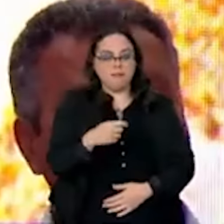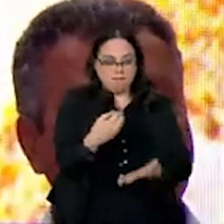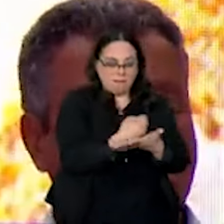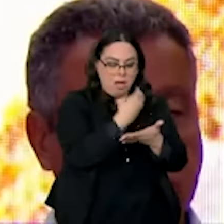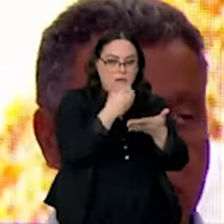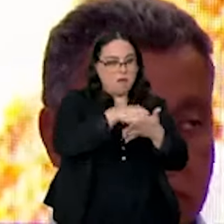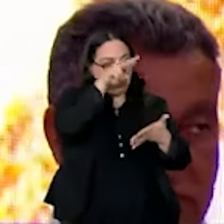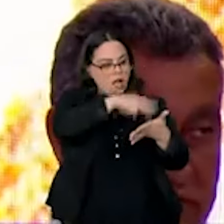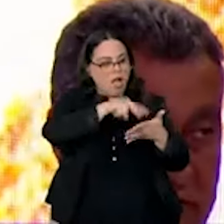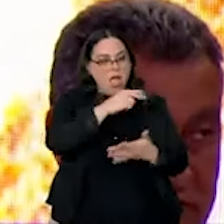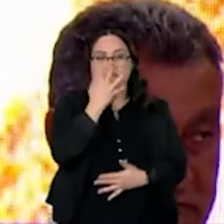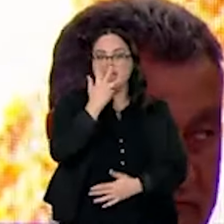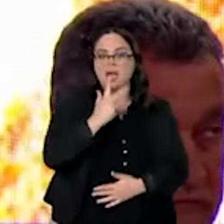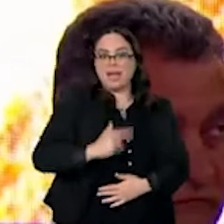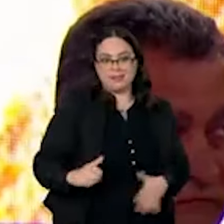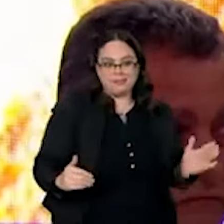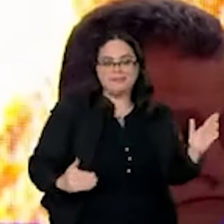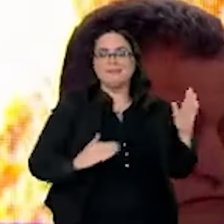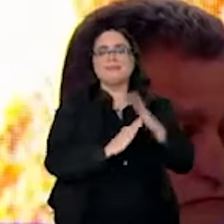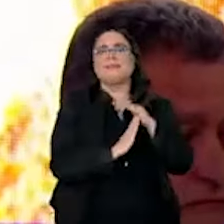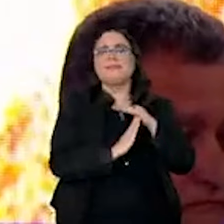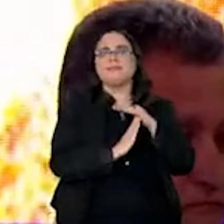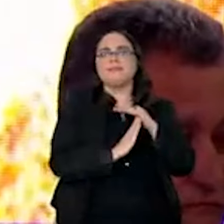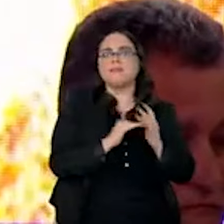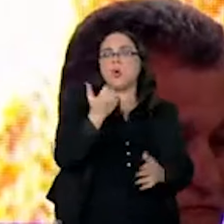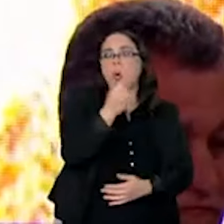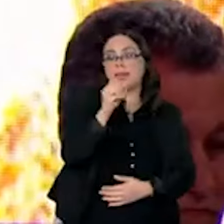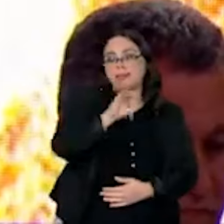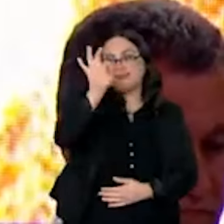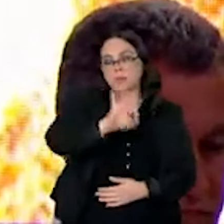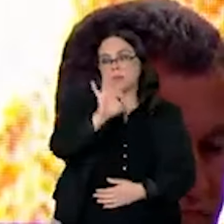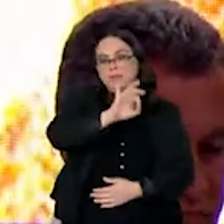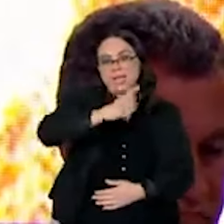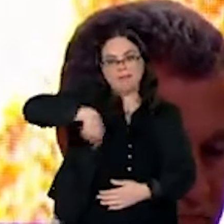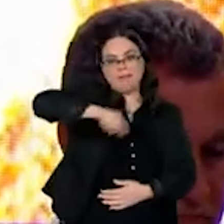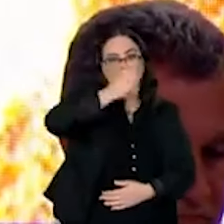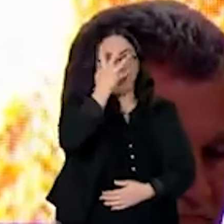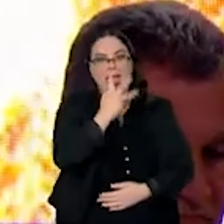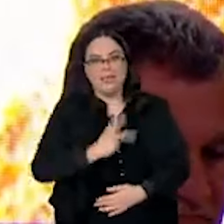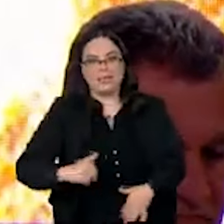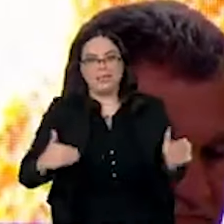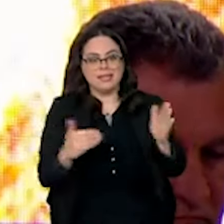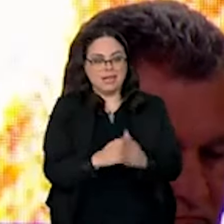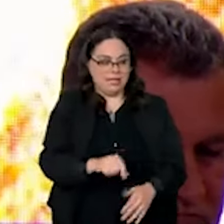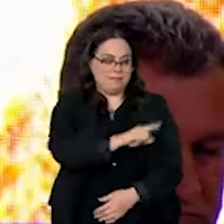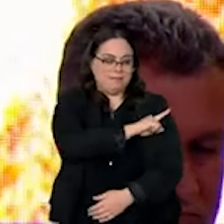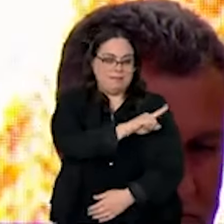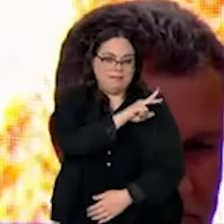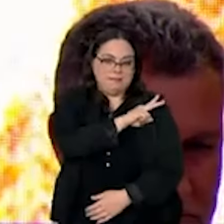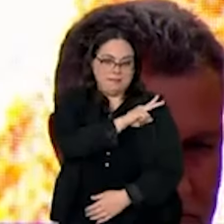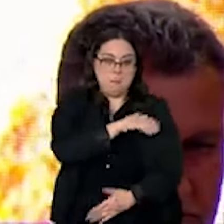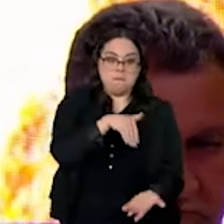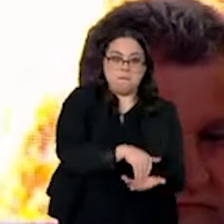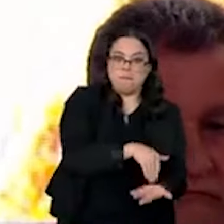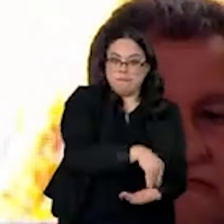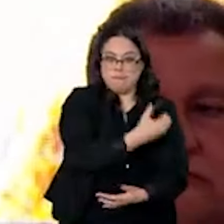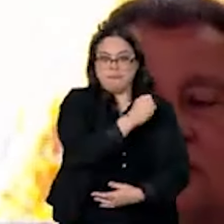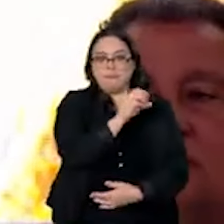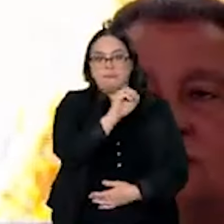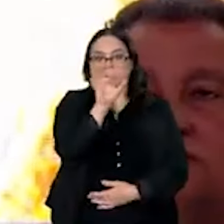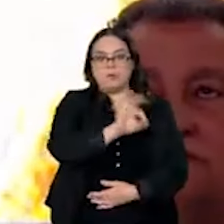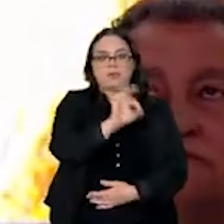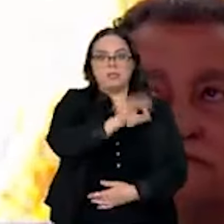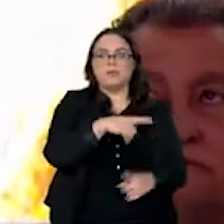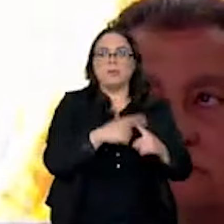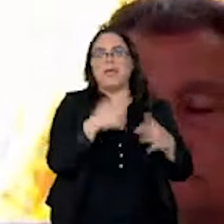alfabetizado as crianças até 80% das crianças até a segunda série, no mínimo 80%, porque hoje